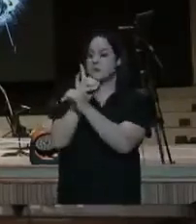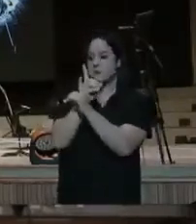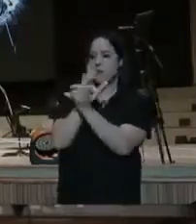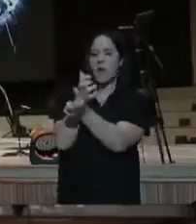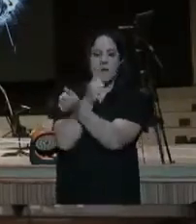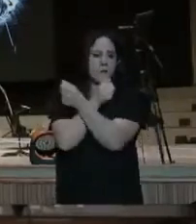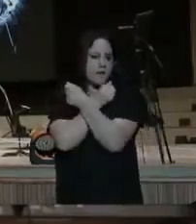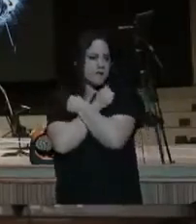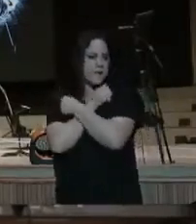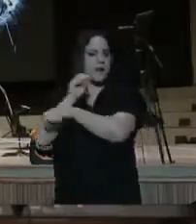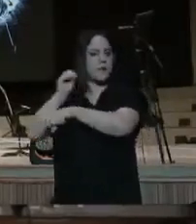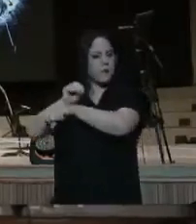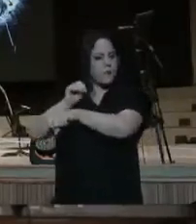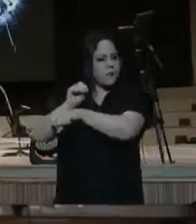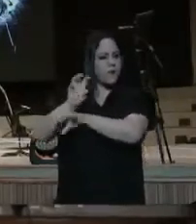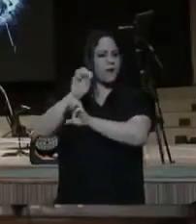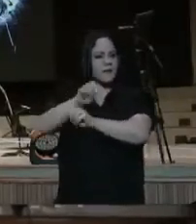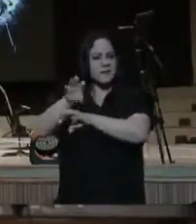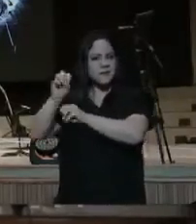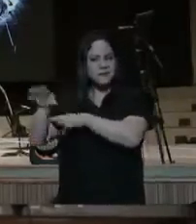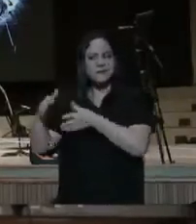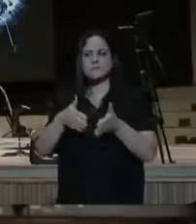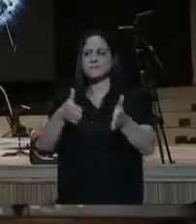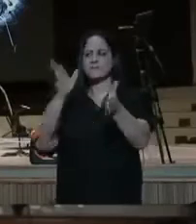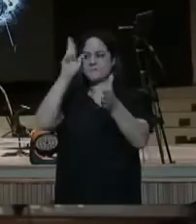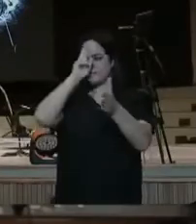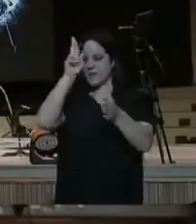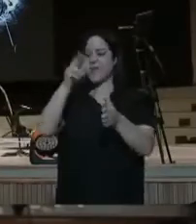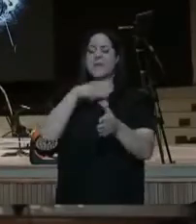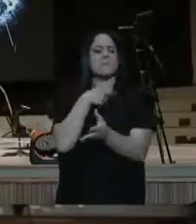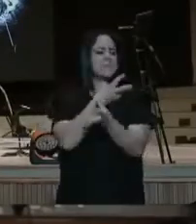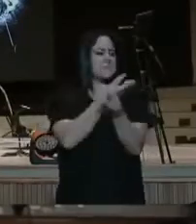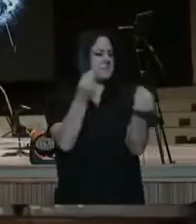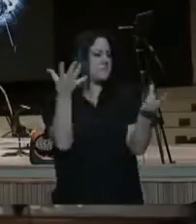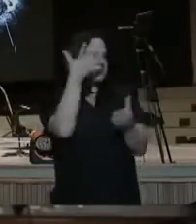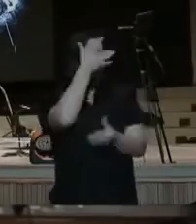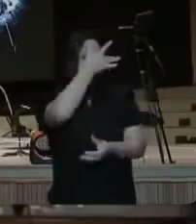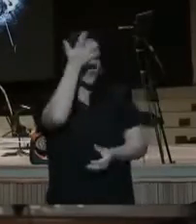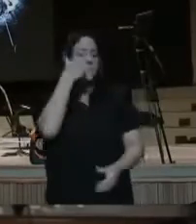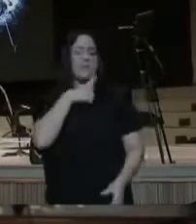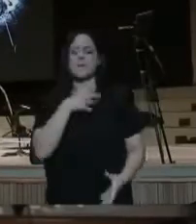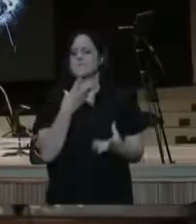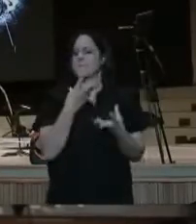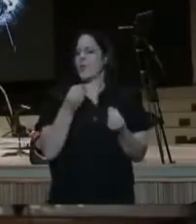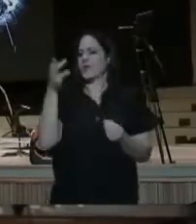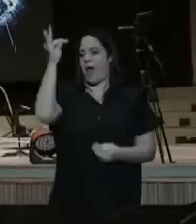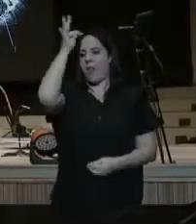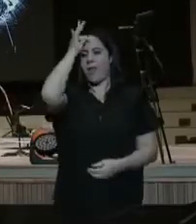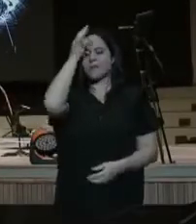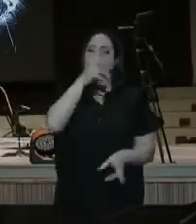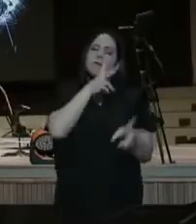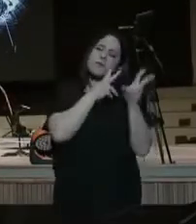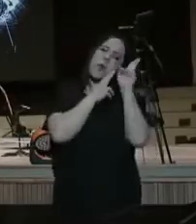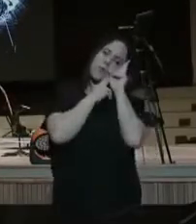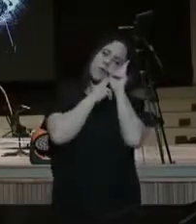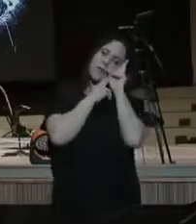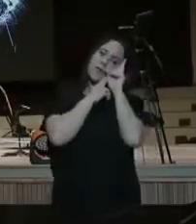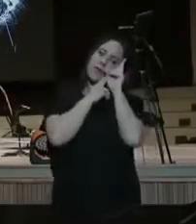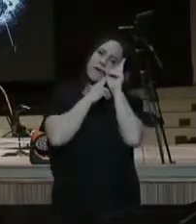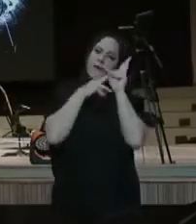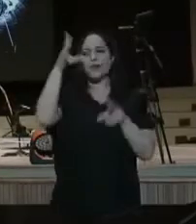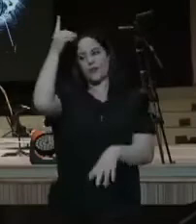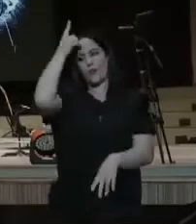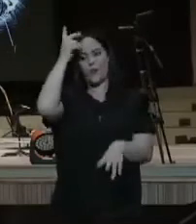abraçá para ensinar o caminho do senhor tem tanta gente aqui com tanto talento dormente em potencial